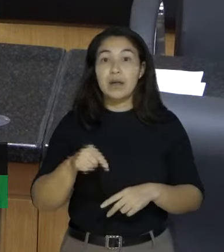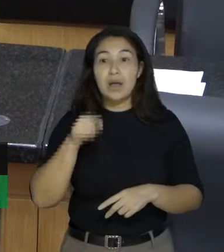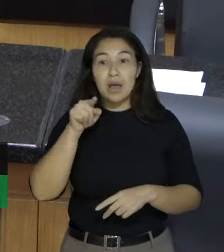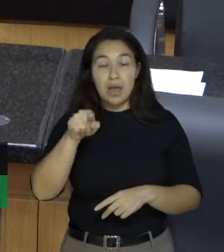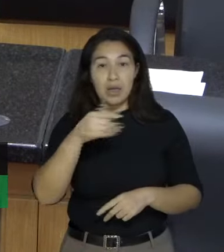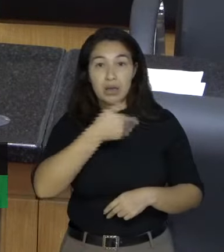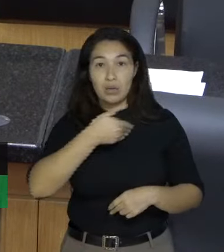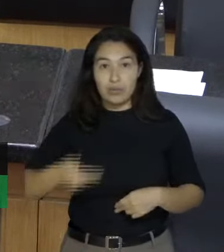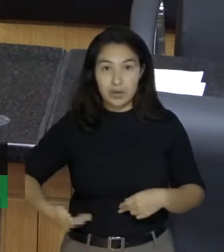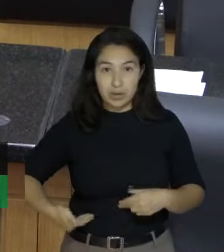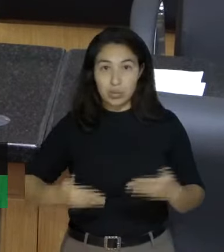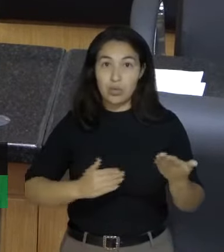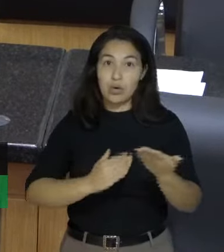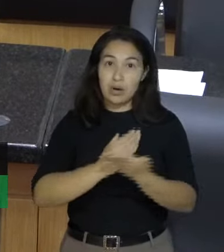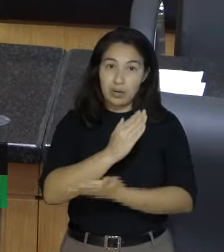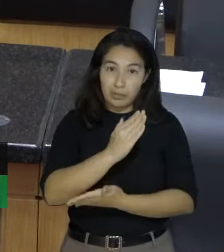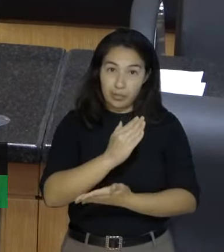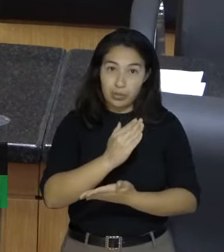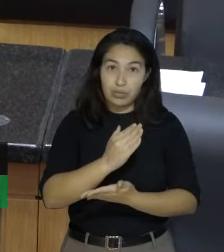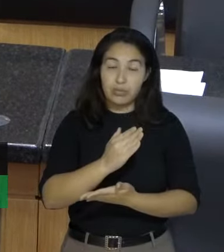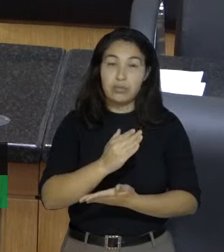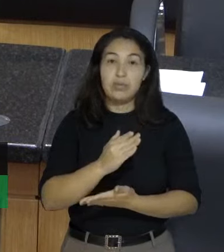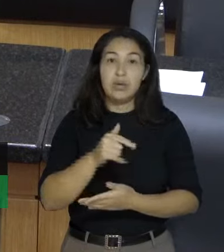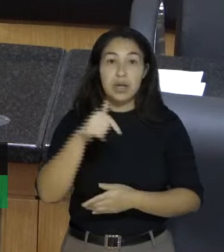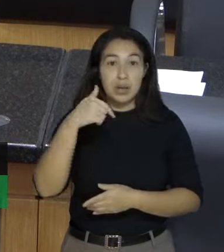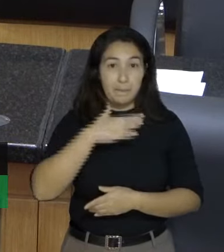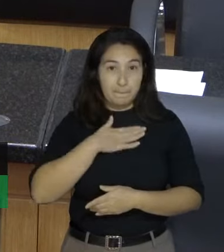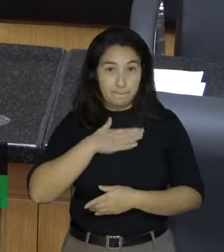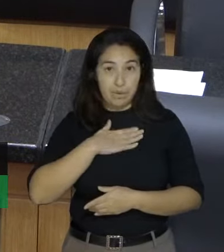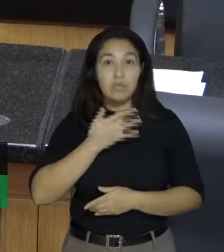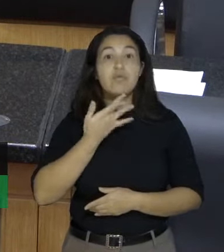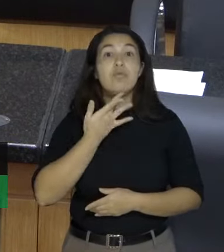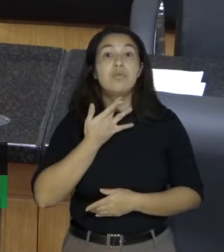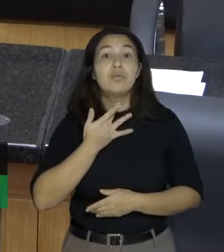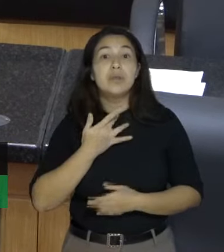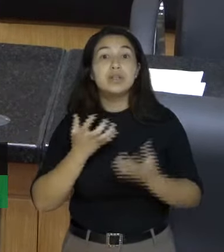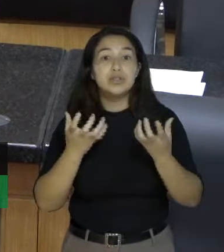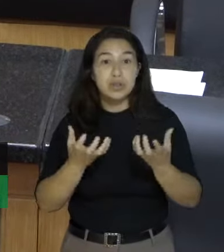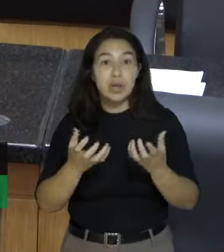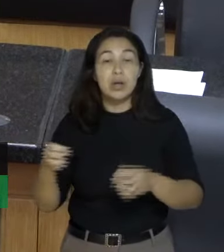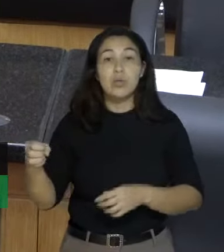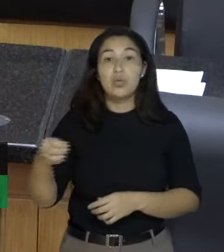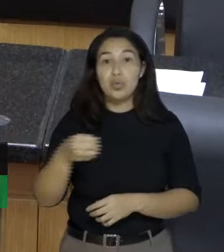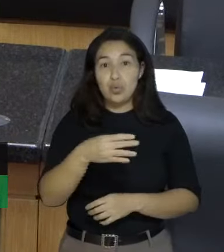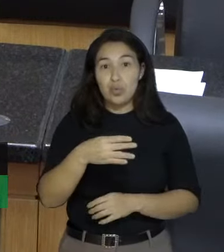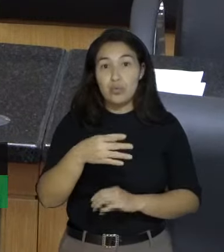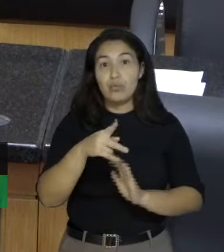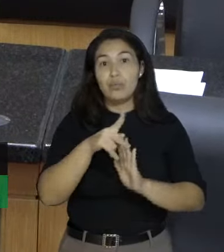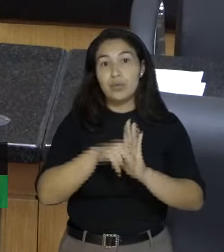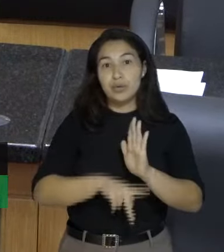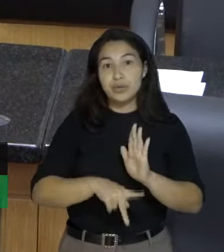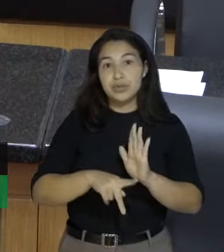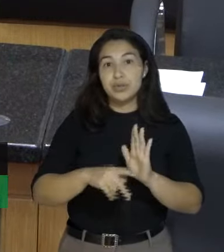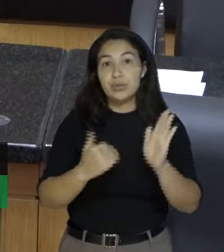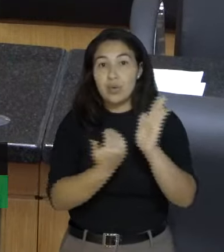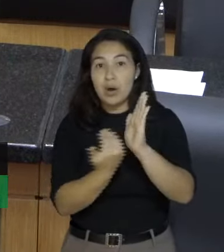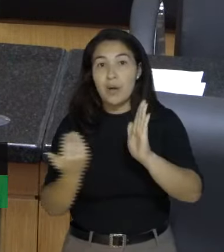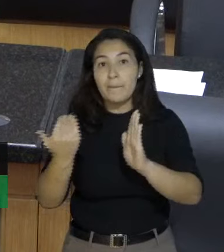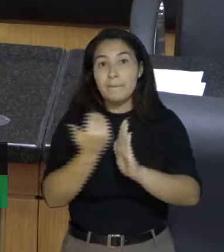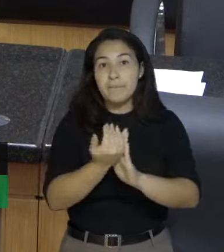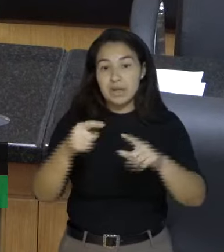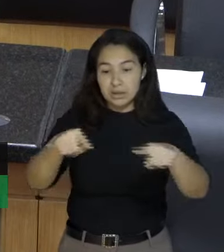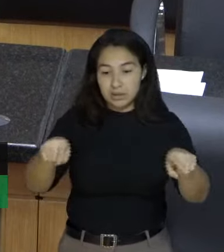aprove é a intenção desse Deputado fazer um novo projeto estendendo também para as salas de aula